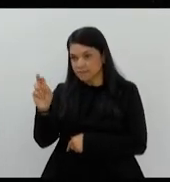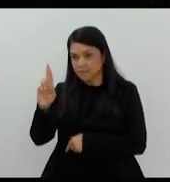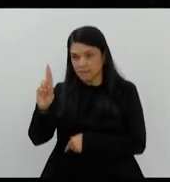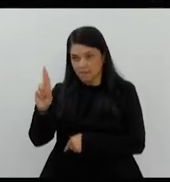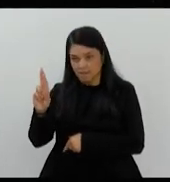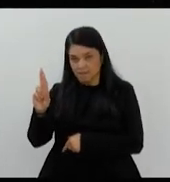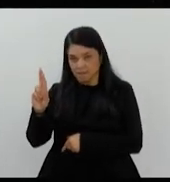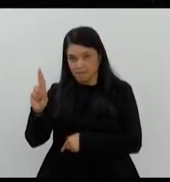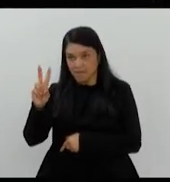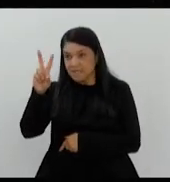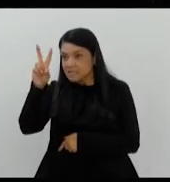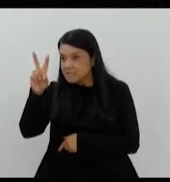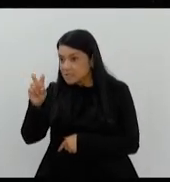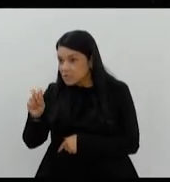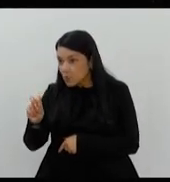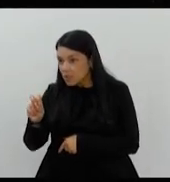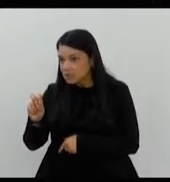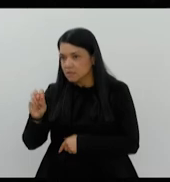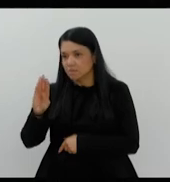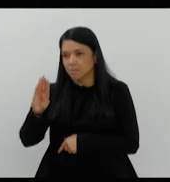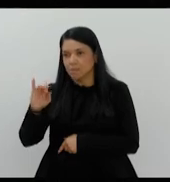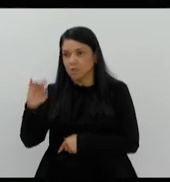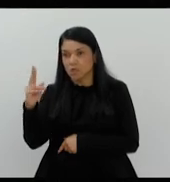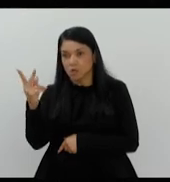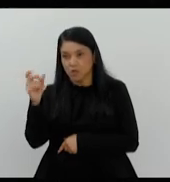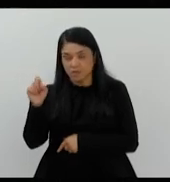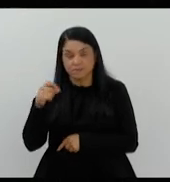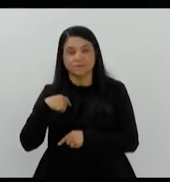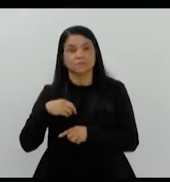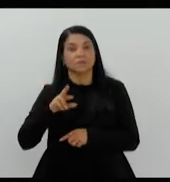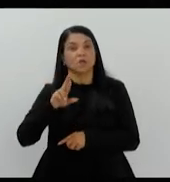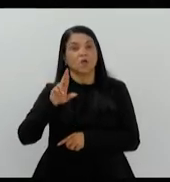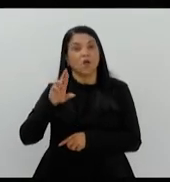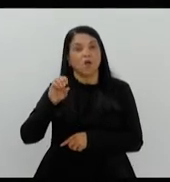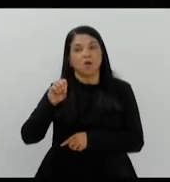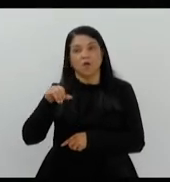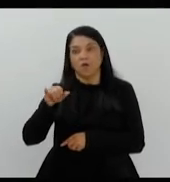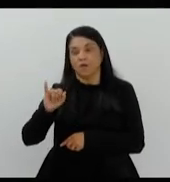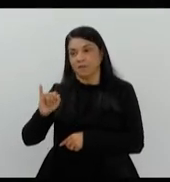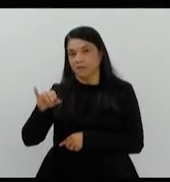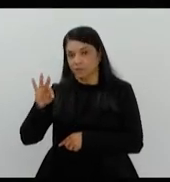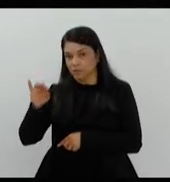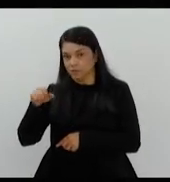do ICMS. A de royalties participação especial,